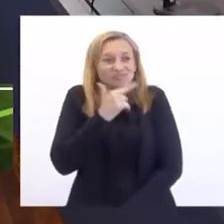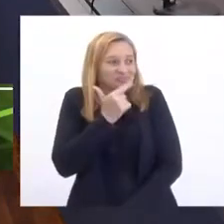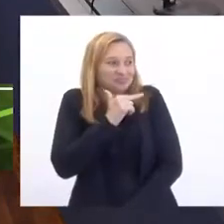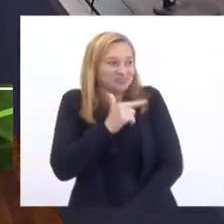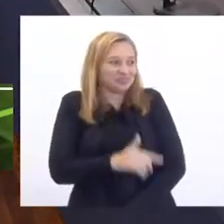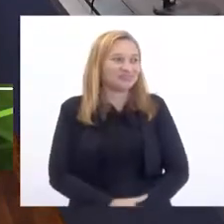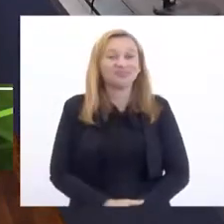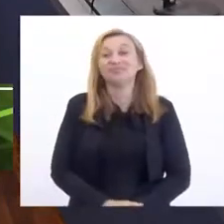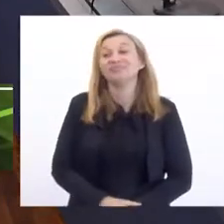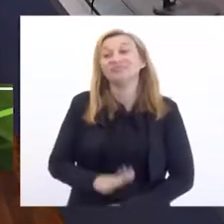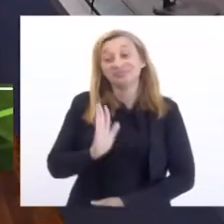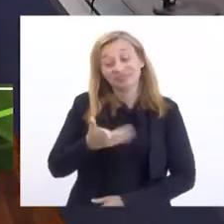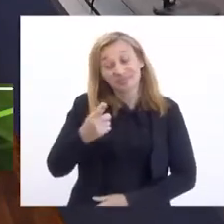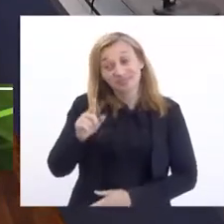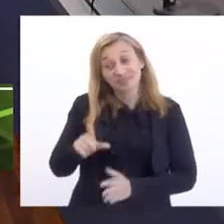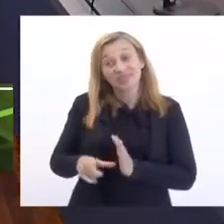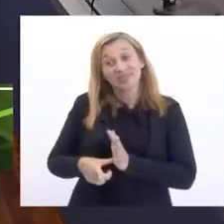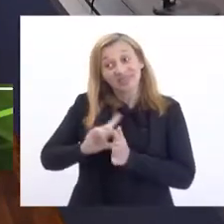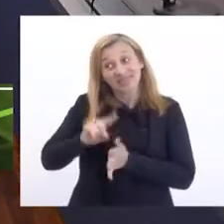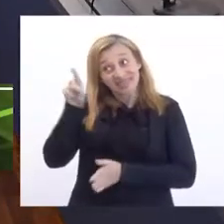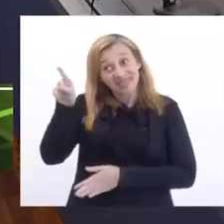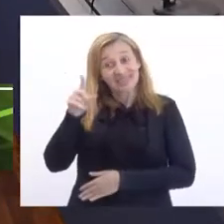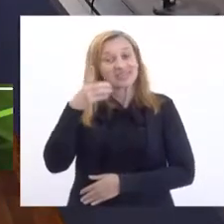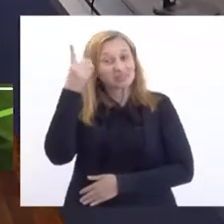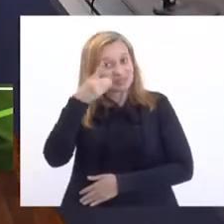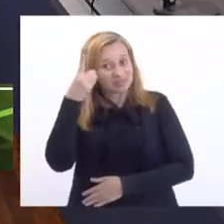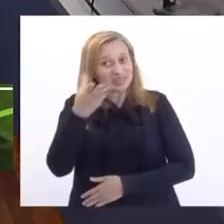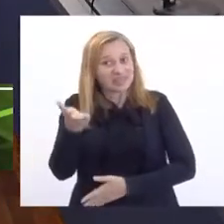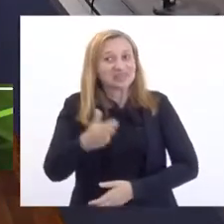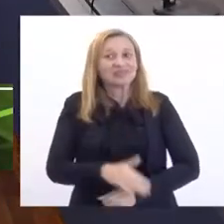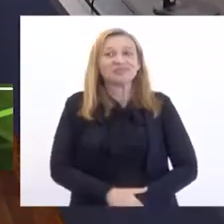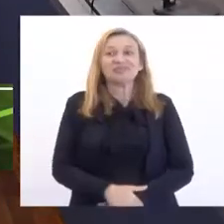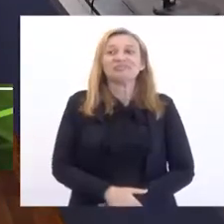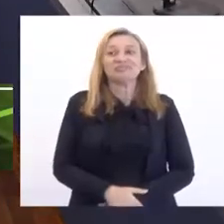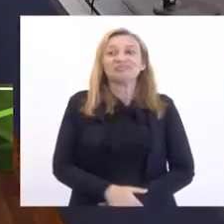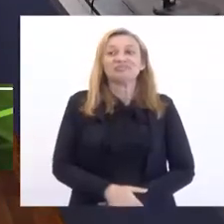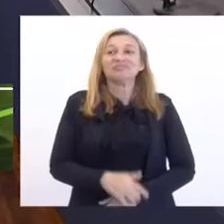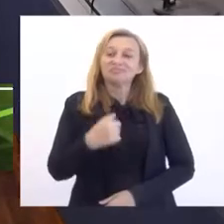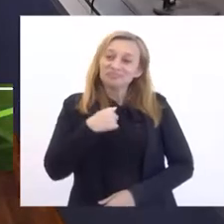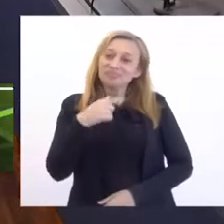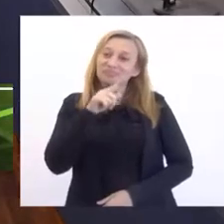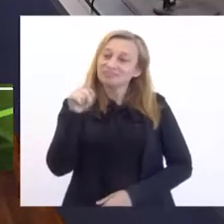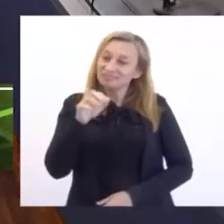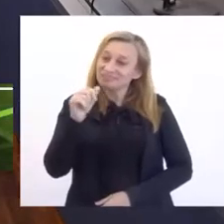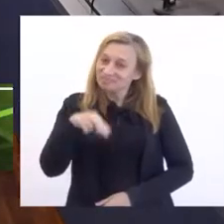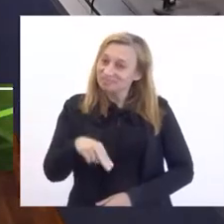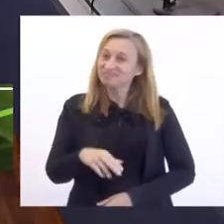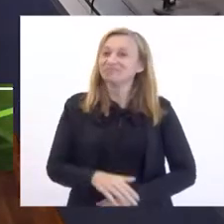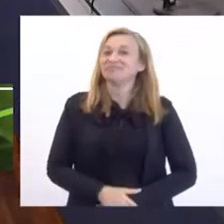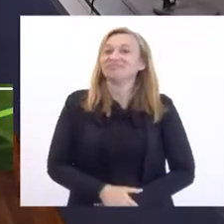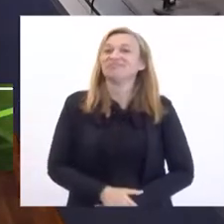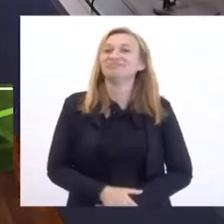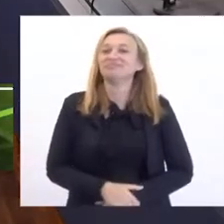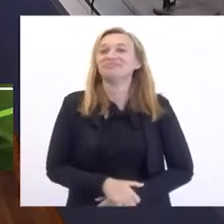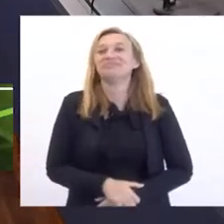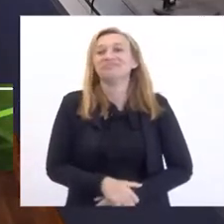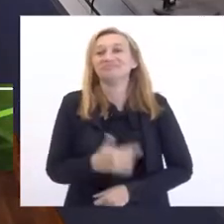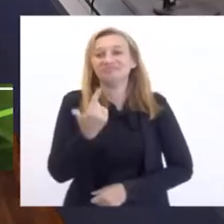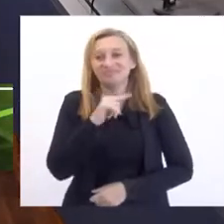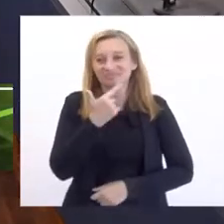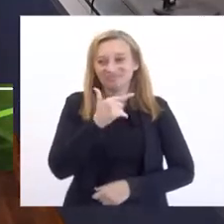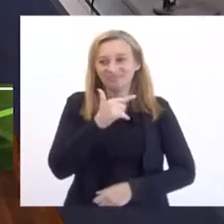Eu já passei lá antes, deputado Luiz Paulo. Tá certo? Eu e Zeidan. Viu, presidente? Vou voltar. Presidente,